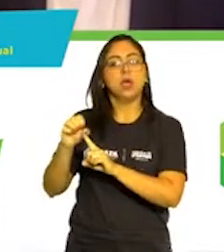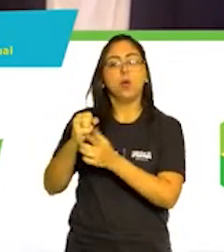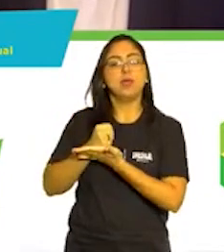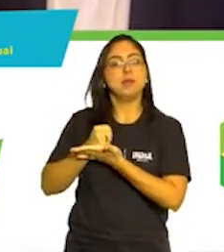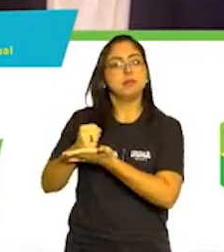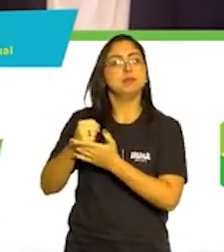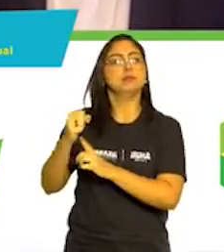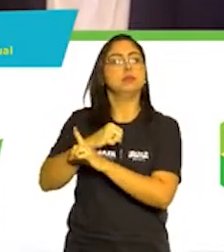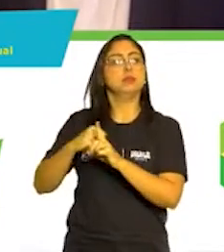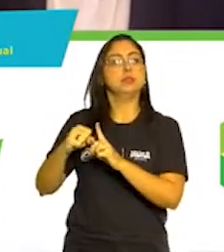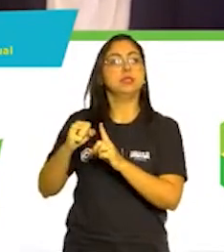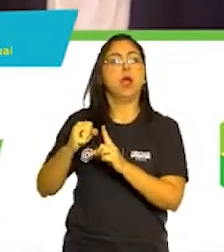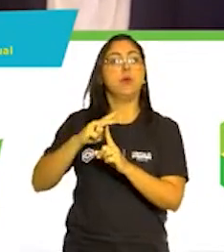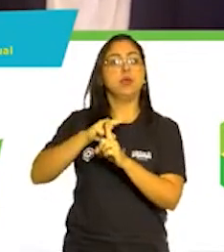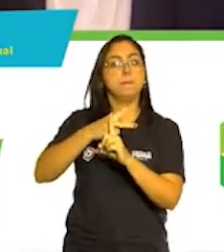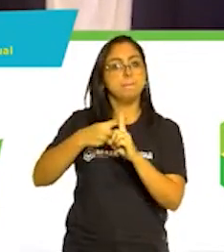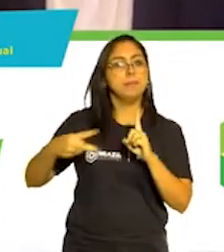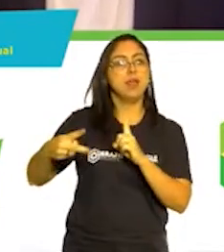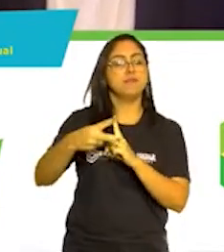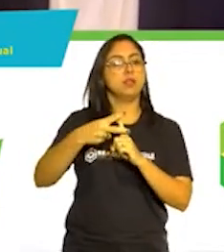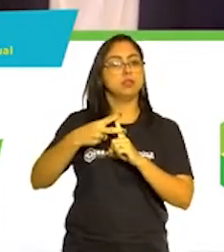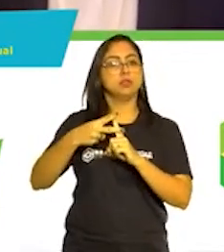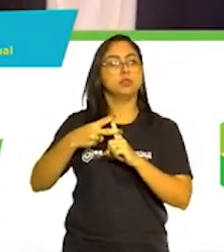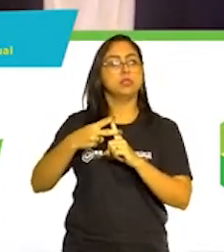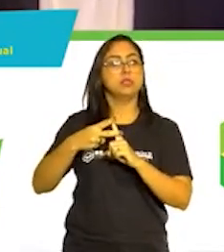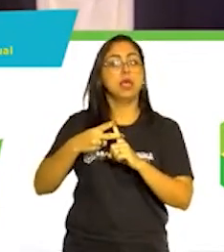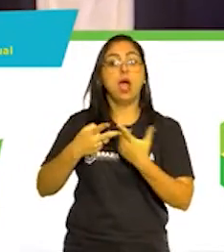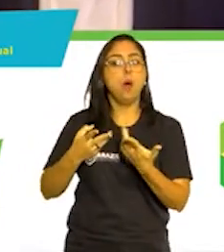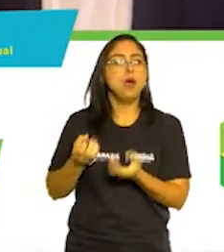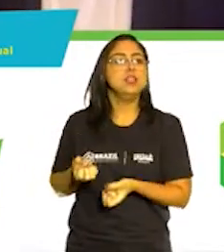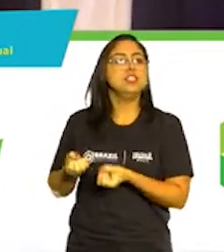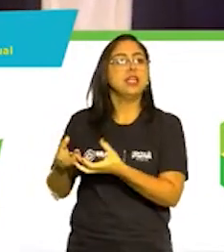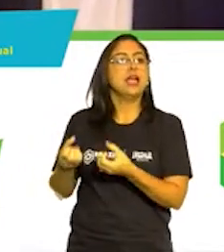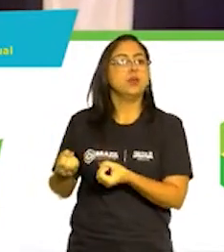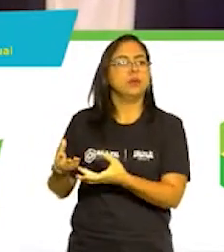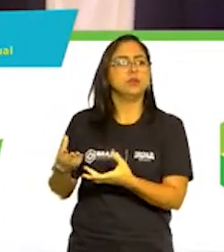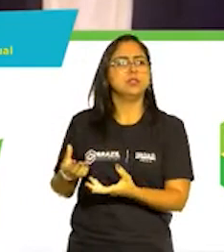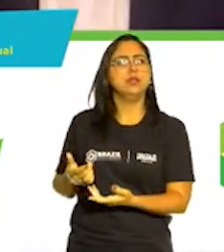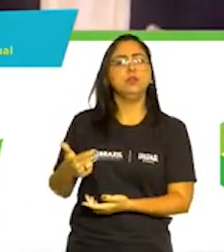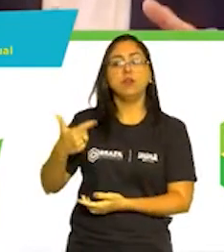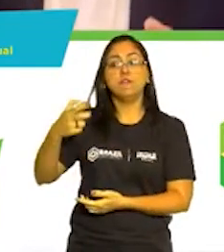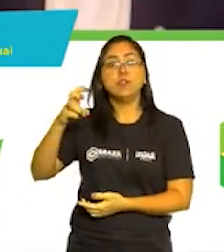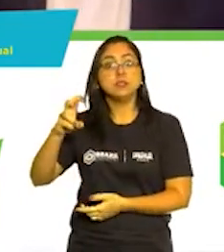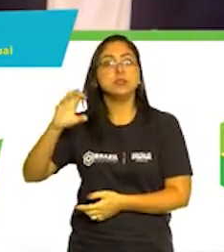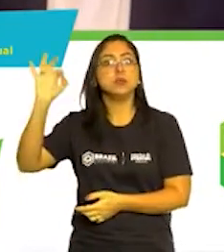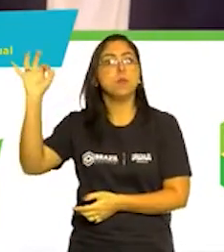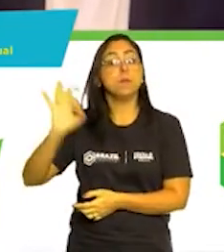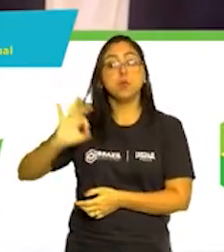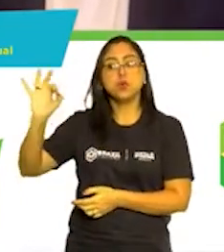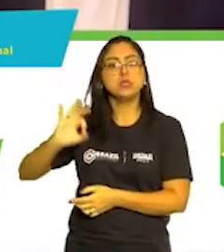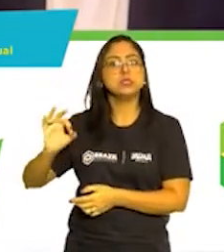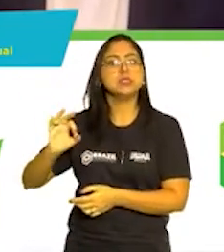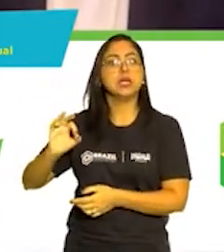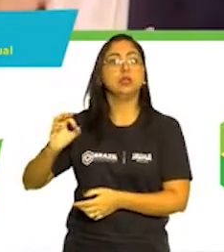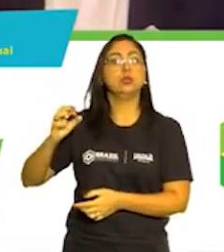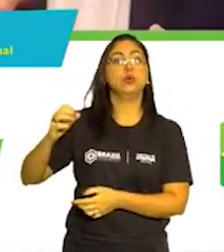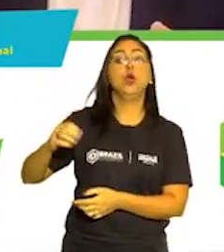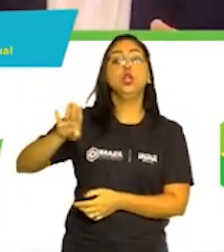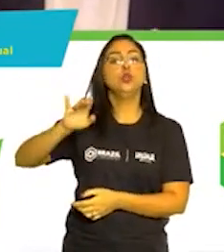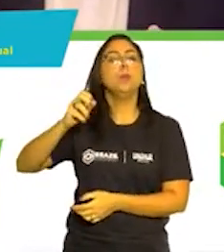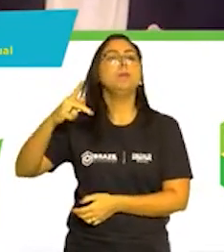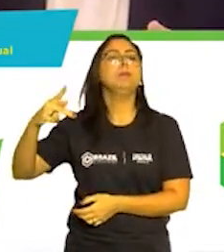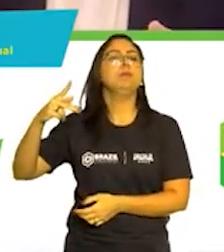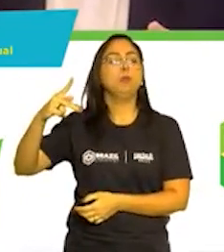mais ou menos 25% do PIB. Isso é típico de um país rico. O problema é que o efeito distributivo desse gasto social